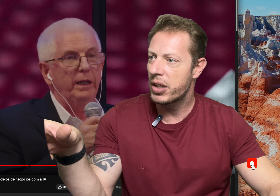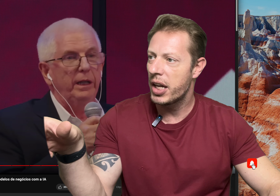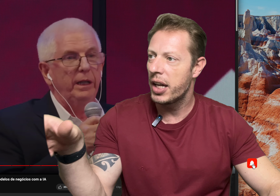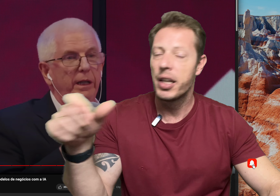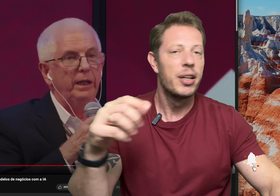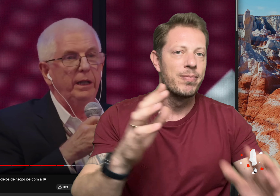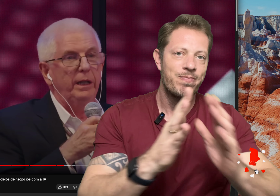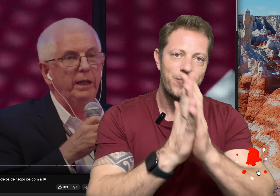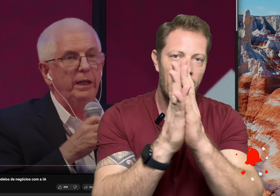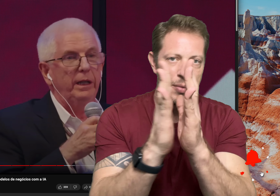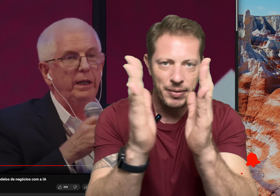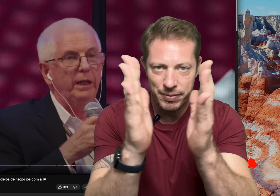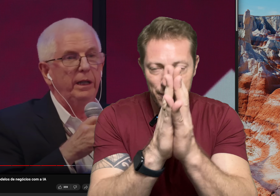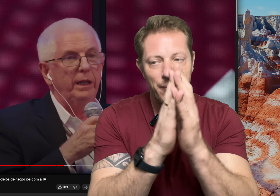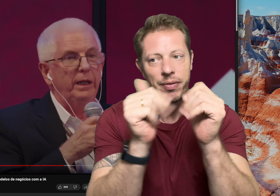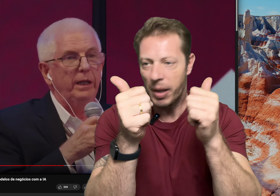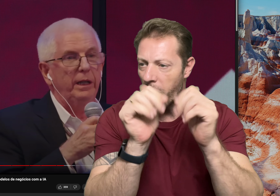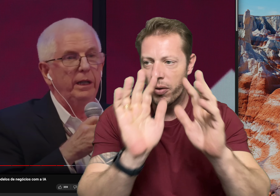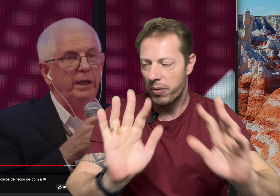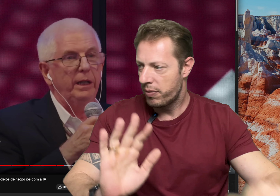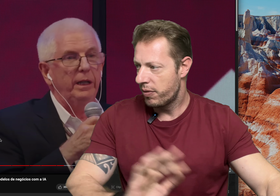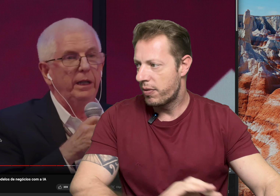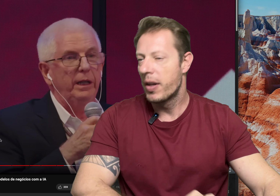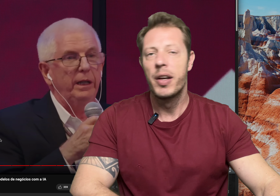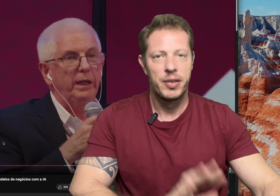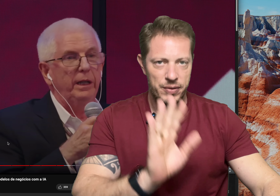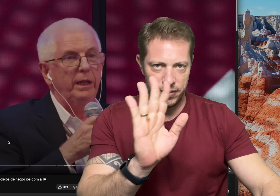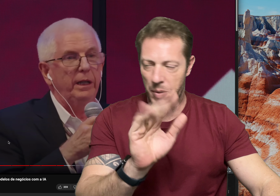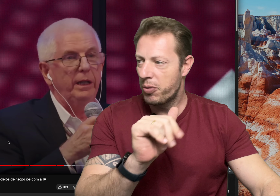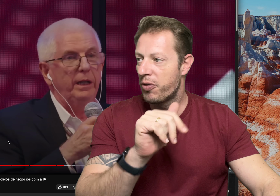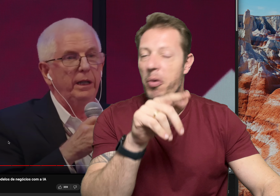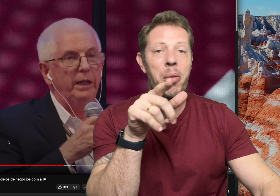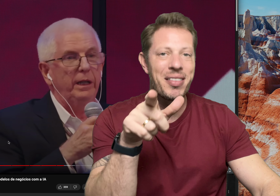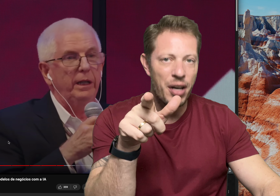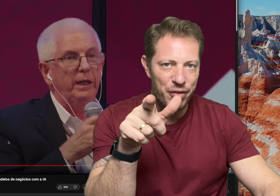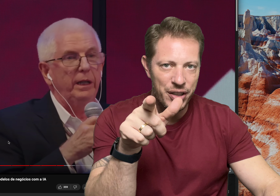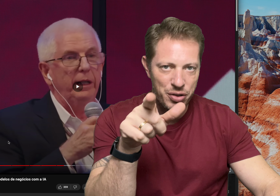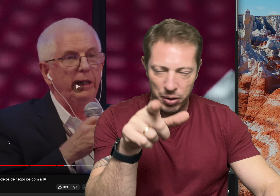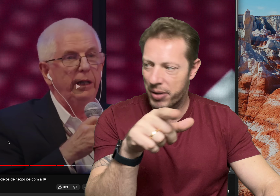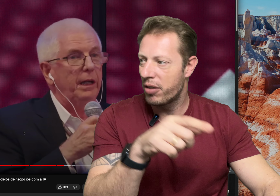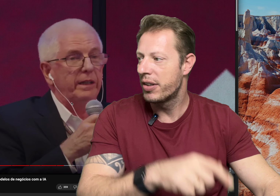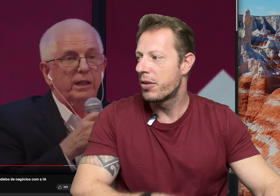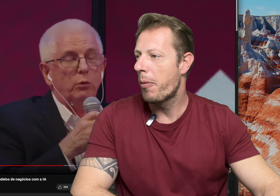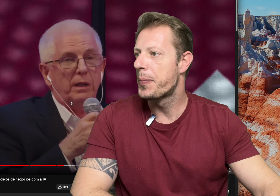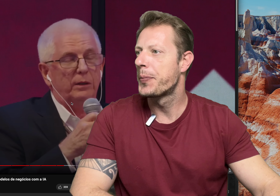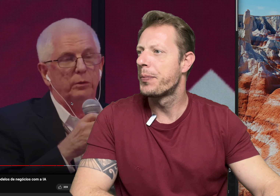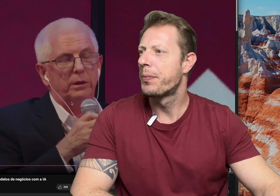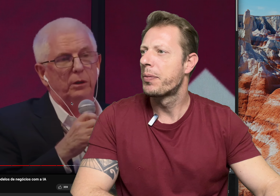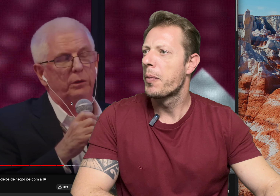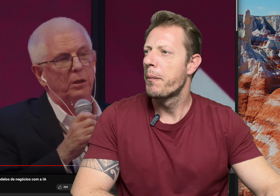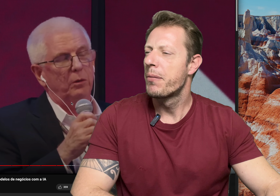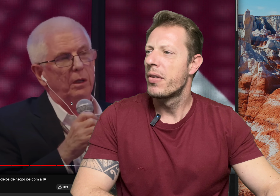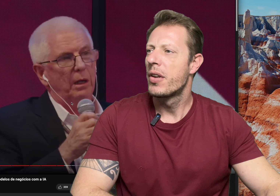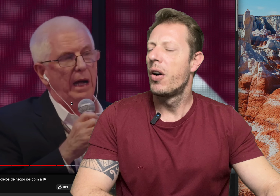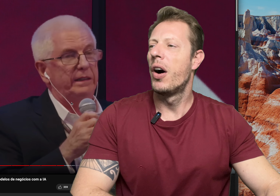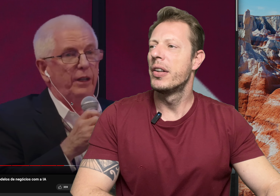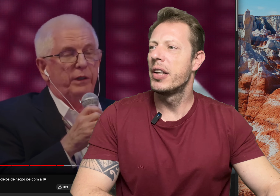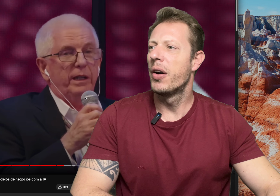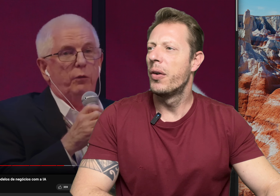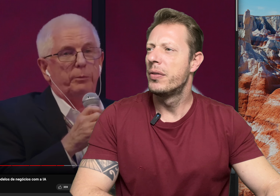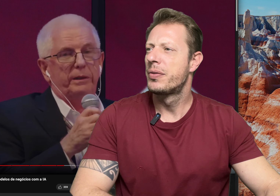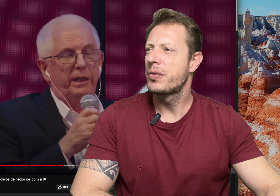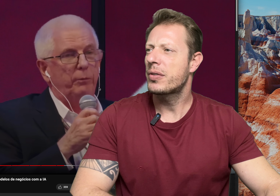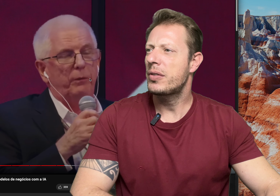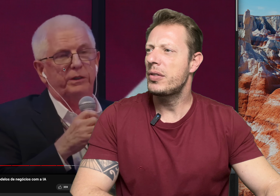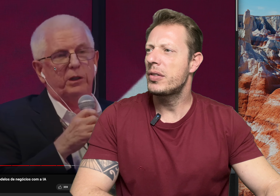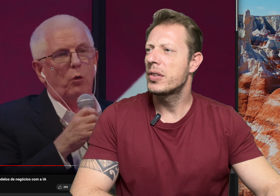que, não sei o que. Sabe? Tá bom. Vamos começar o vídeo. Vamos começar o vídeo. Entendeu? Então, Ó,